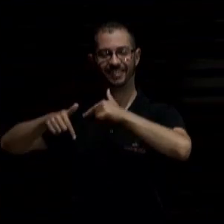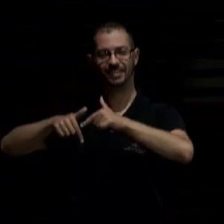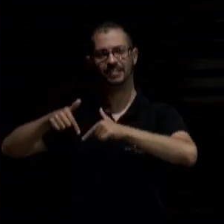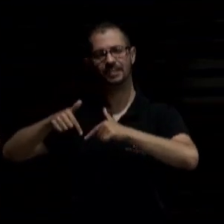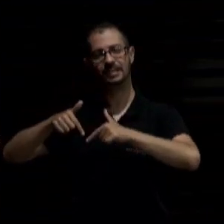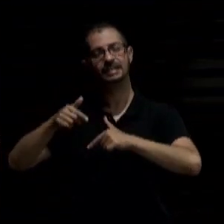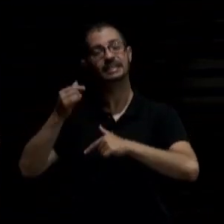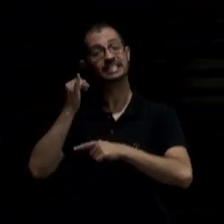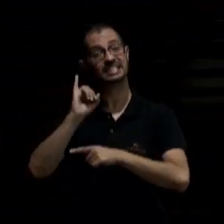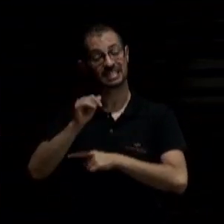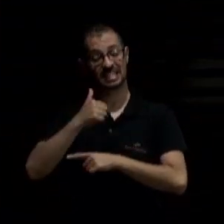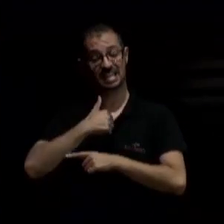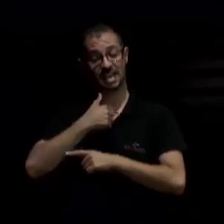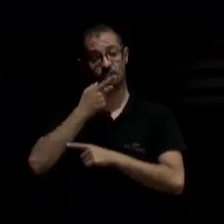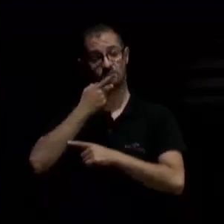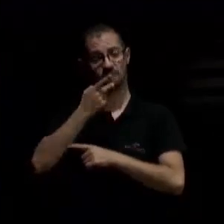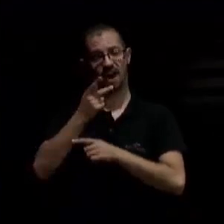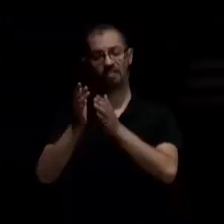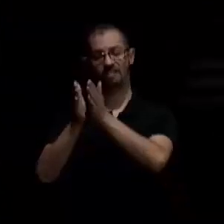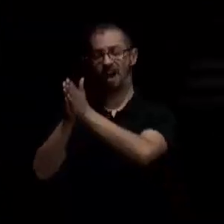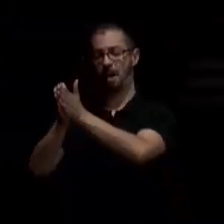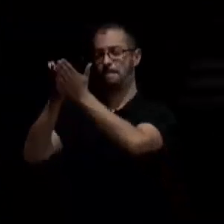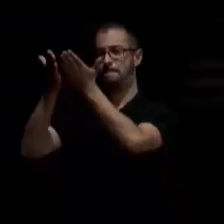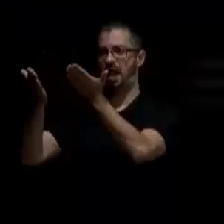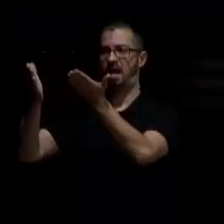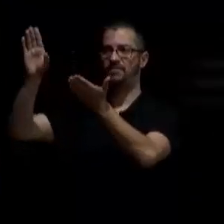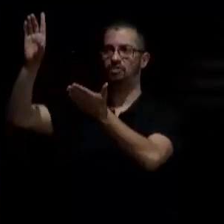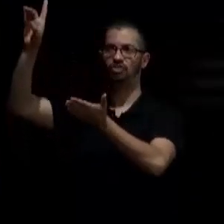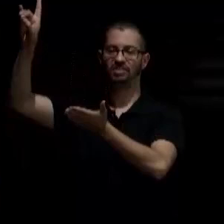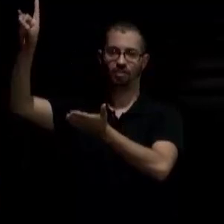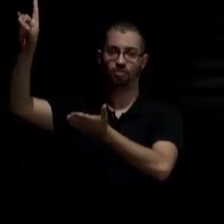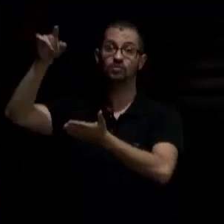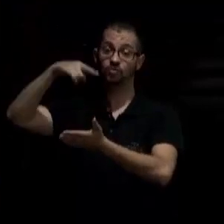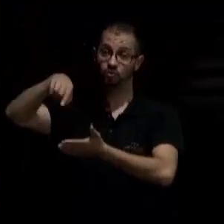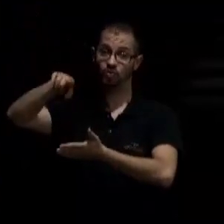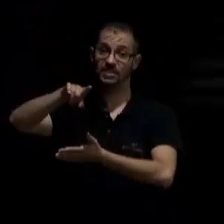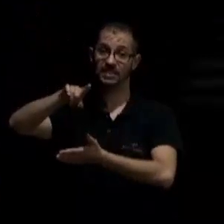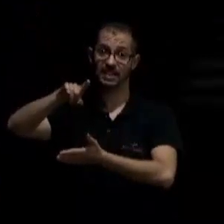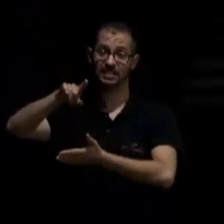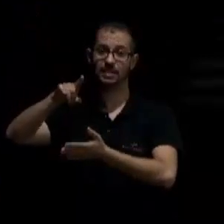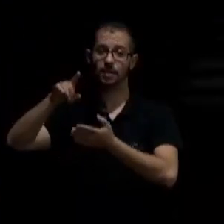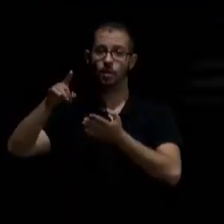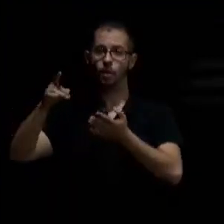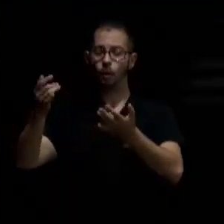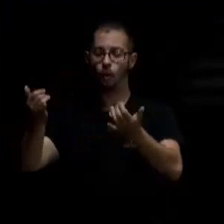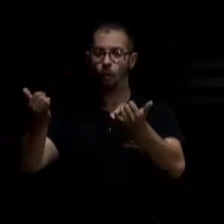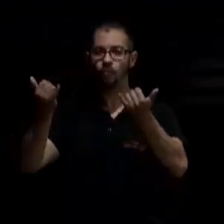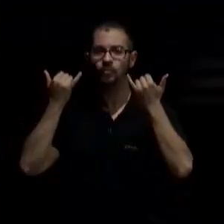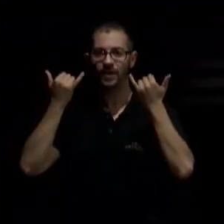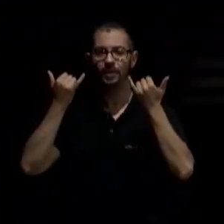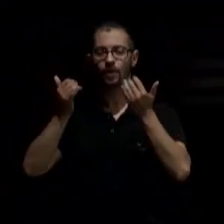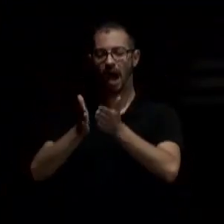Quando eu falo a palavra de Deus, ele diz, vocês ouviram a palavra de nós, mas essa palavra de nós era